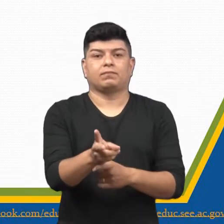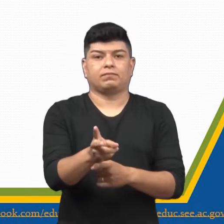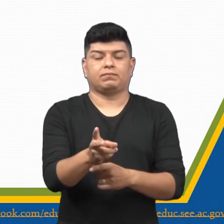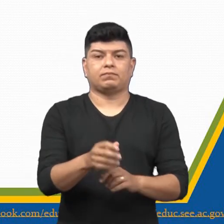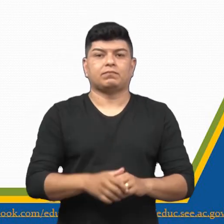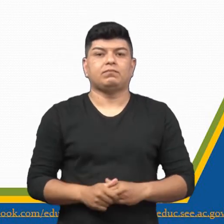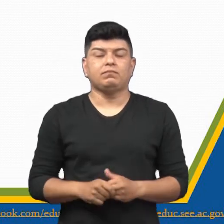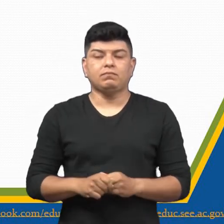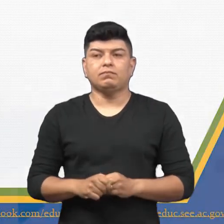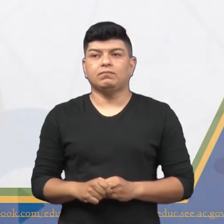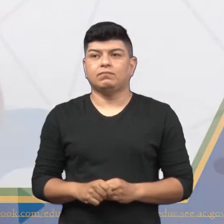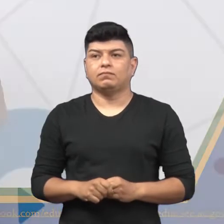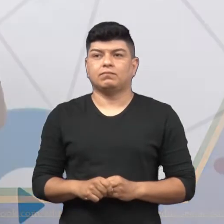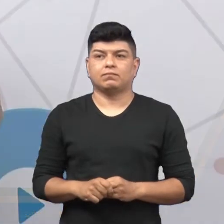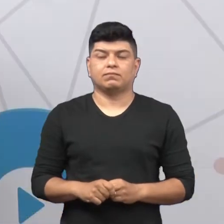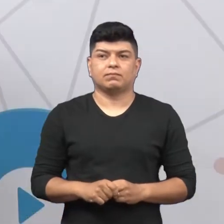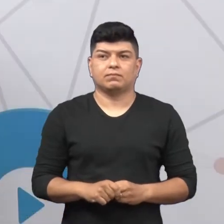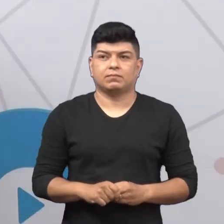constante.